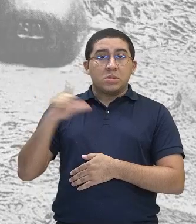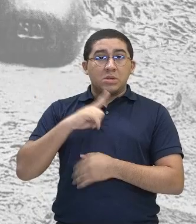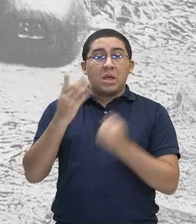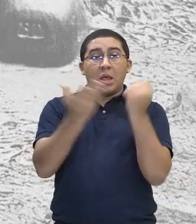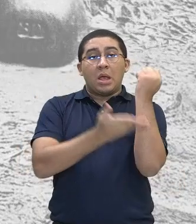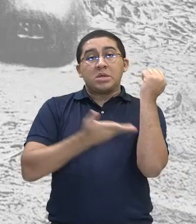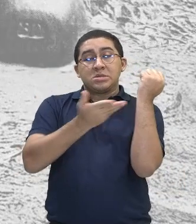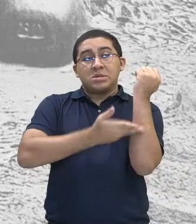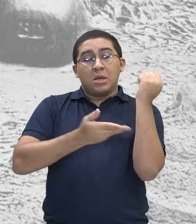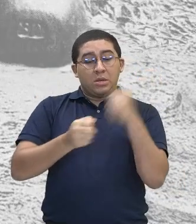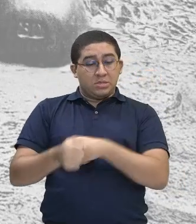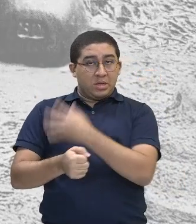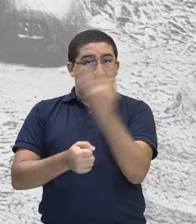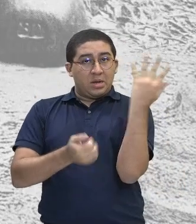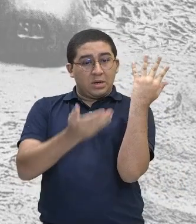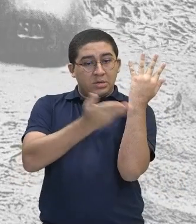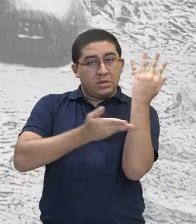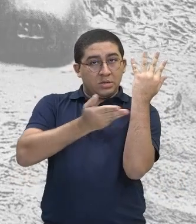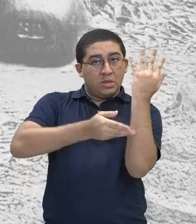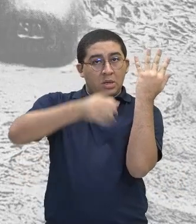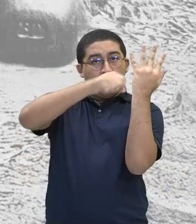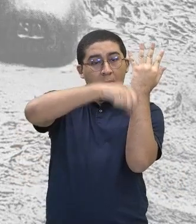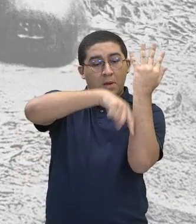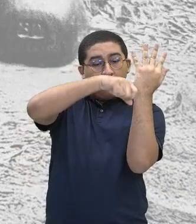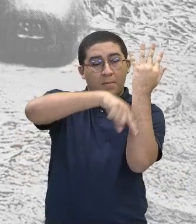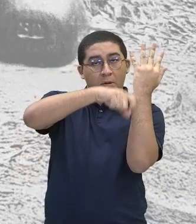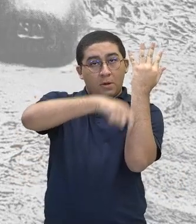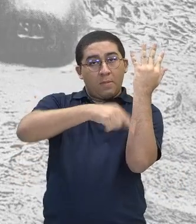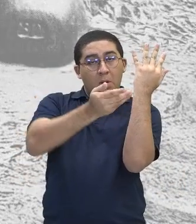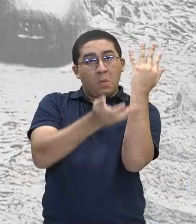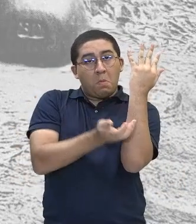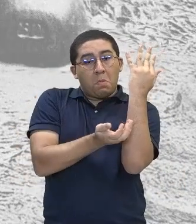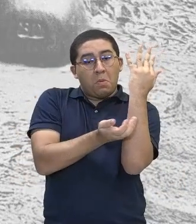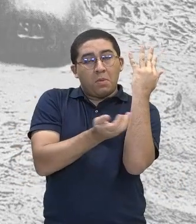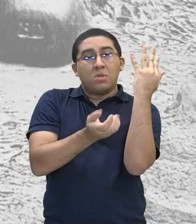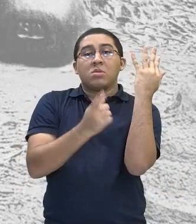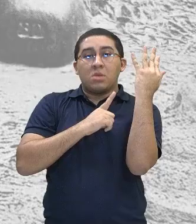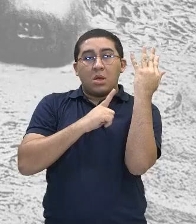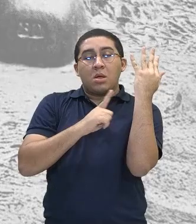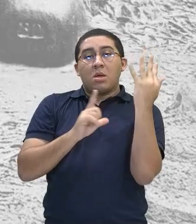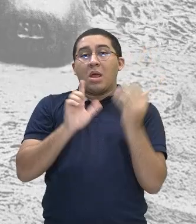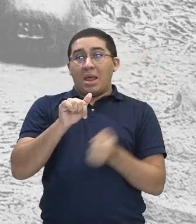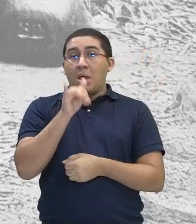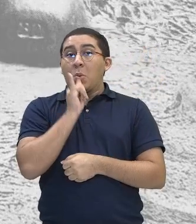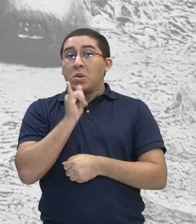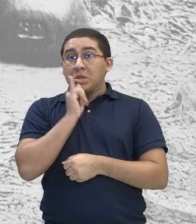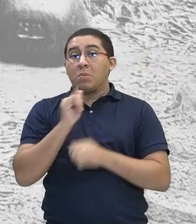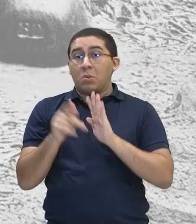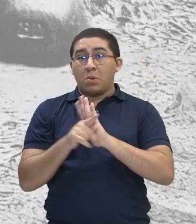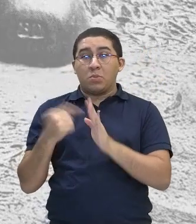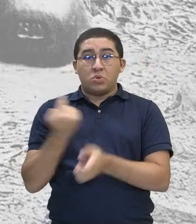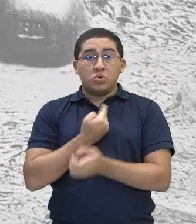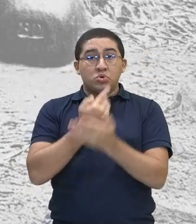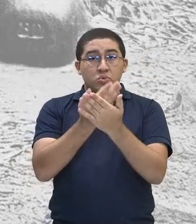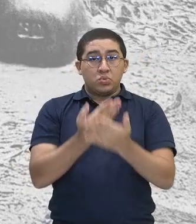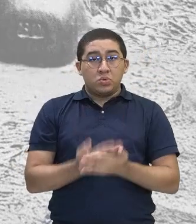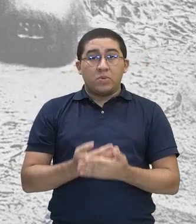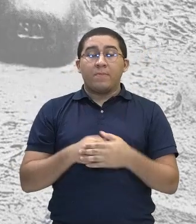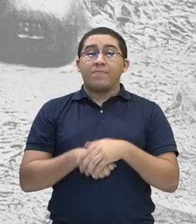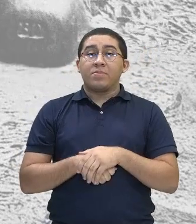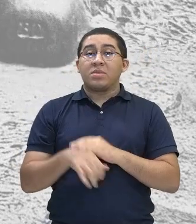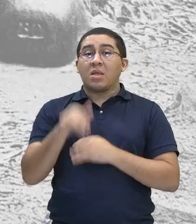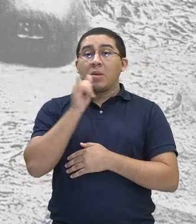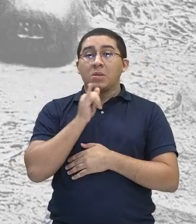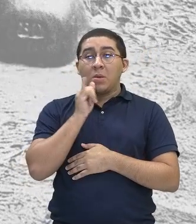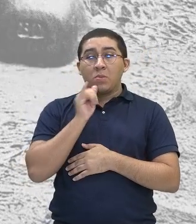da seringueira, né? Então, a seringueira foi um dos exemplos históricos que também nós iremos estudar. Então, a extração,